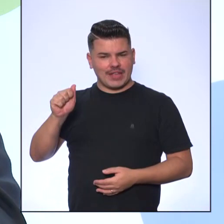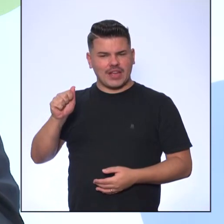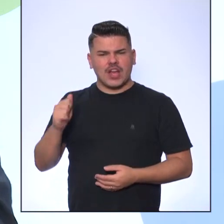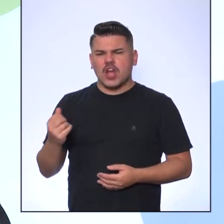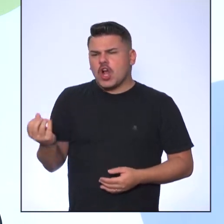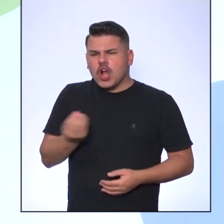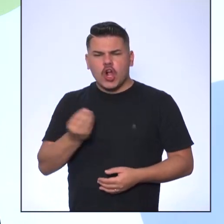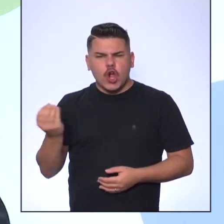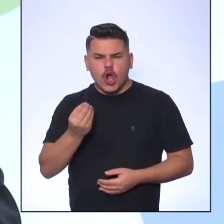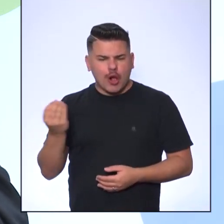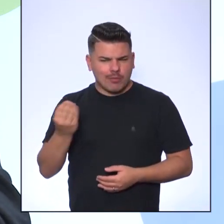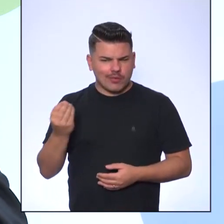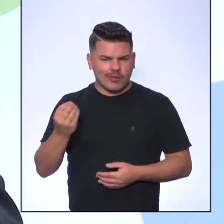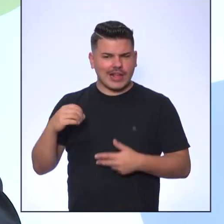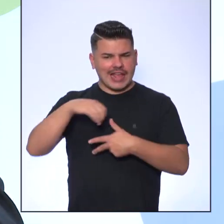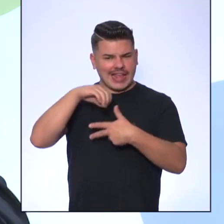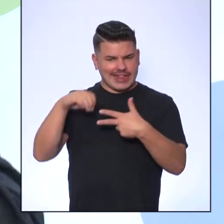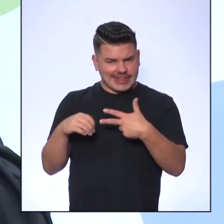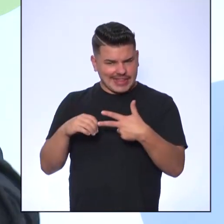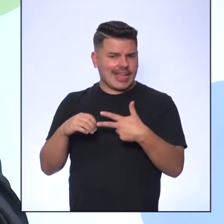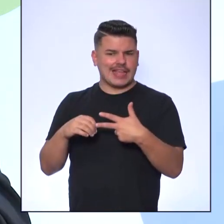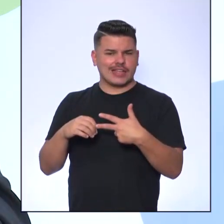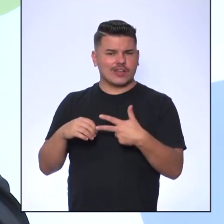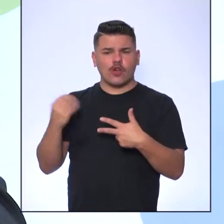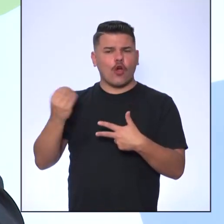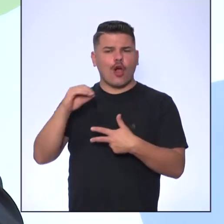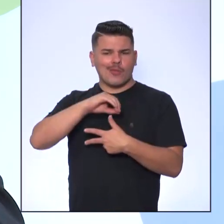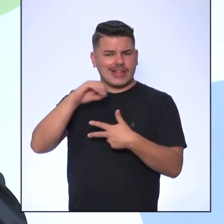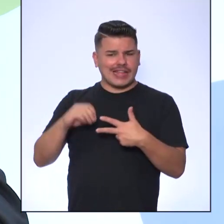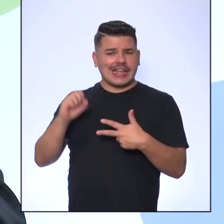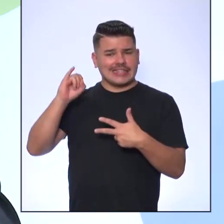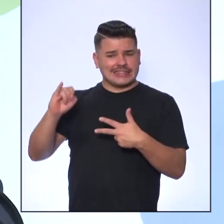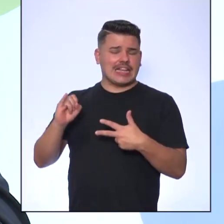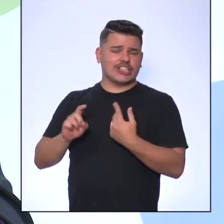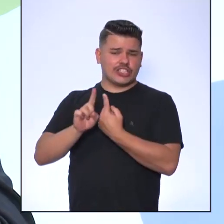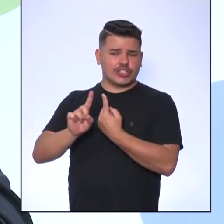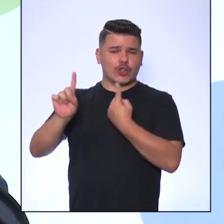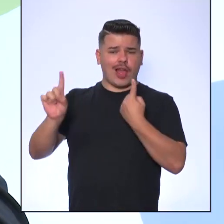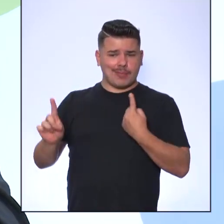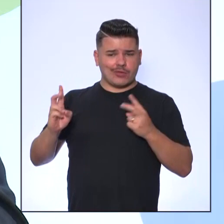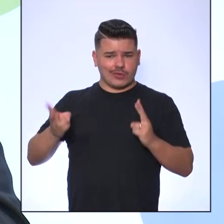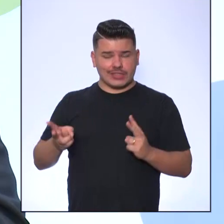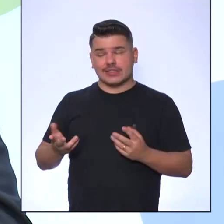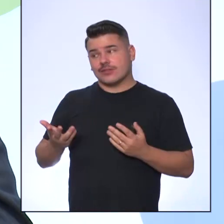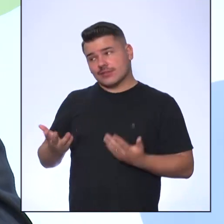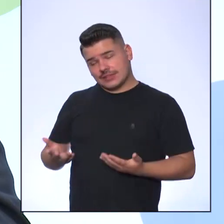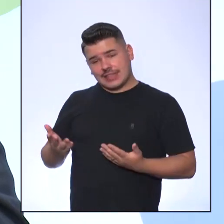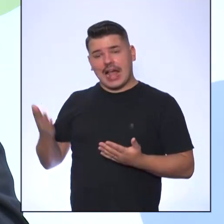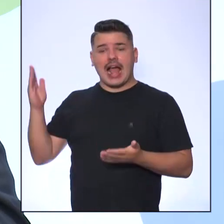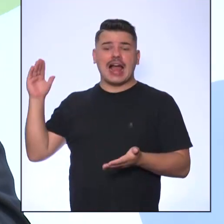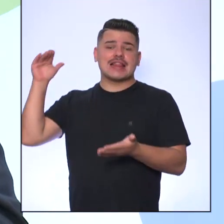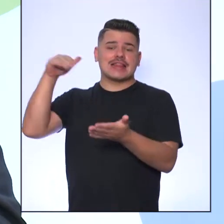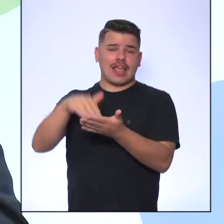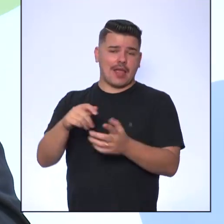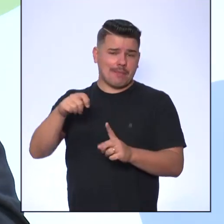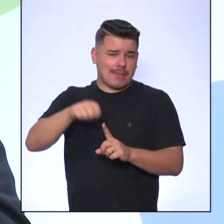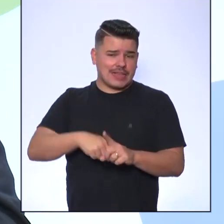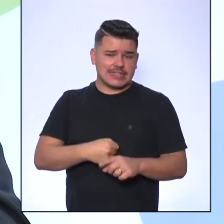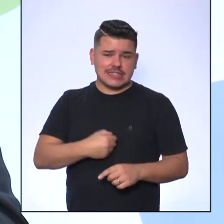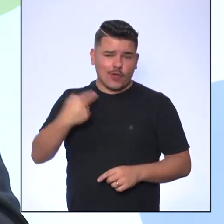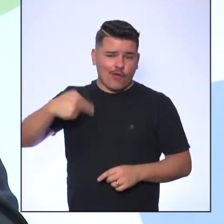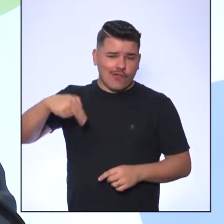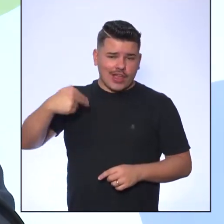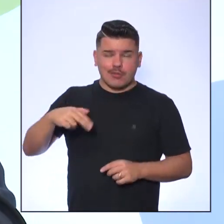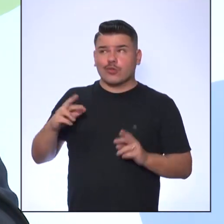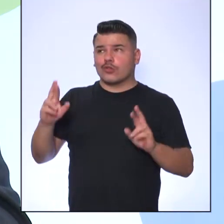Enem caso ainda estejamos em isolamento? Núbia, se a gente chegar lá, seja em novembro, e se